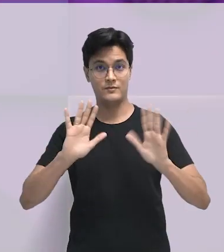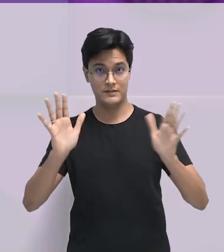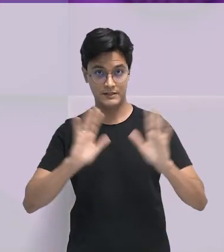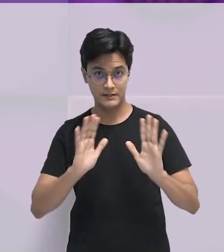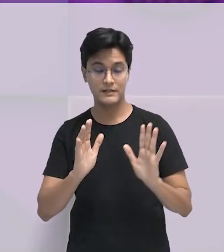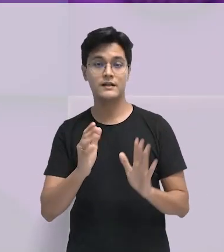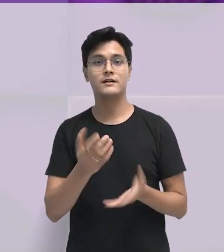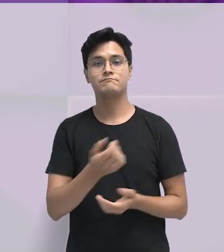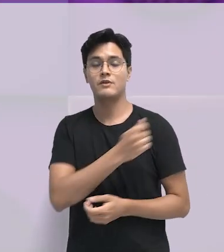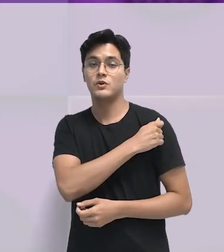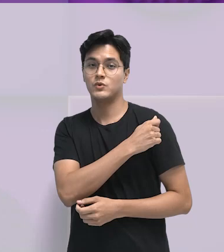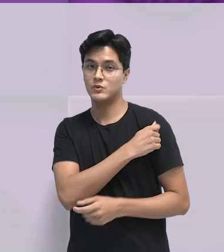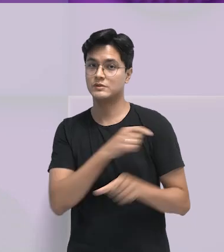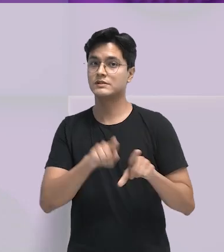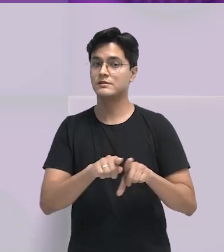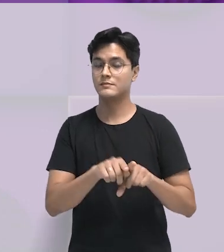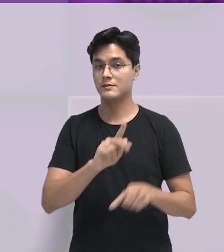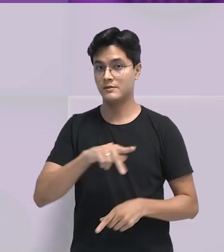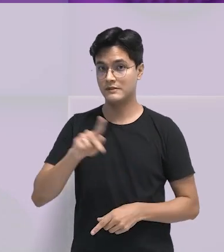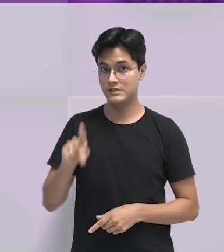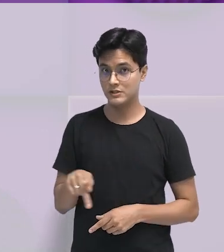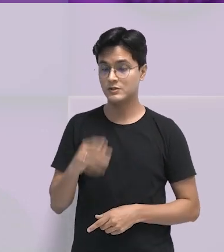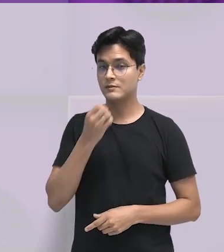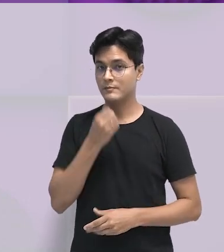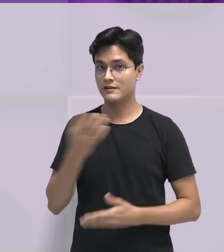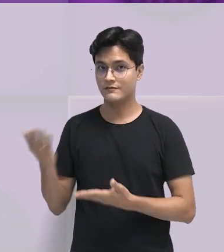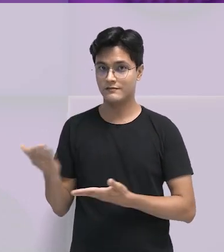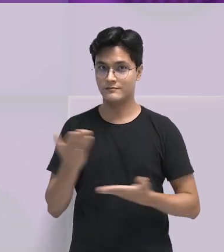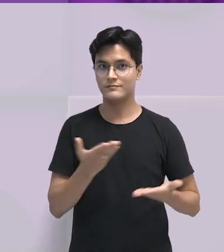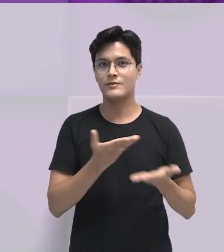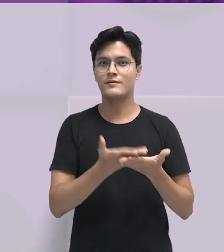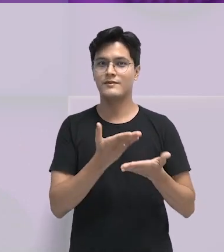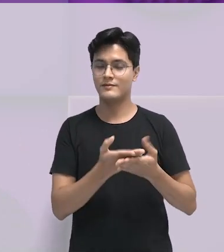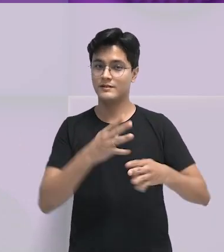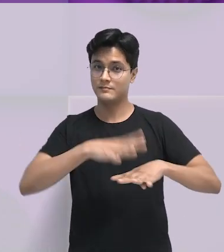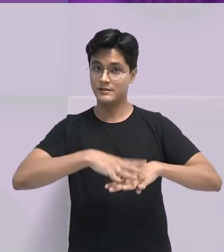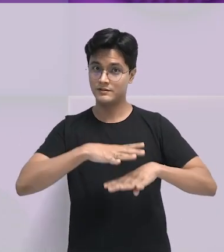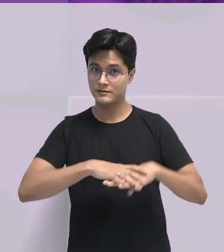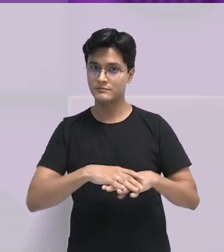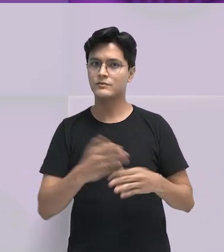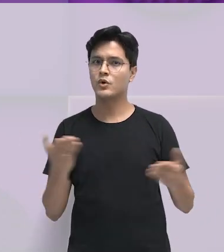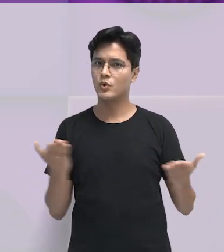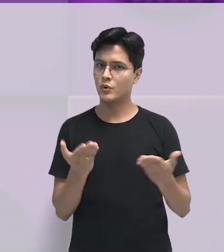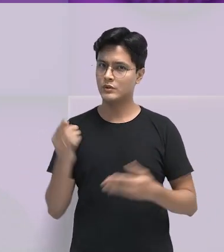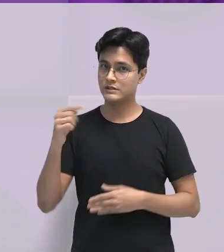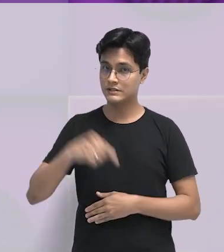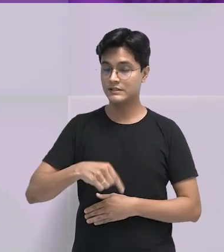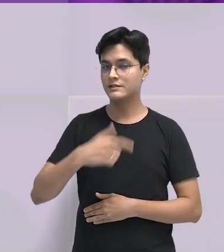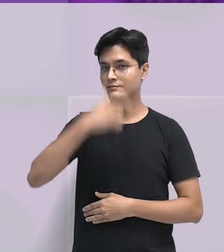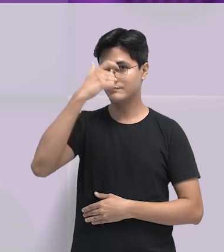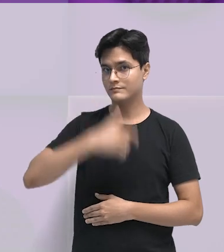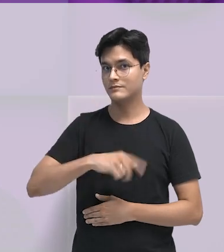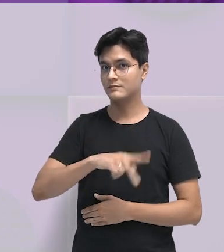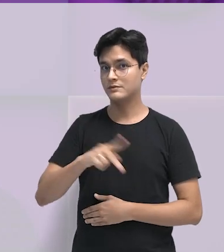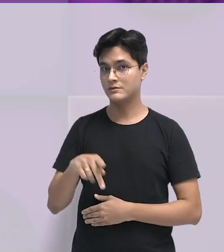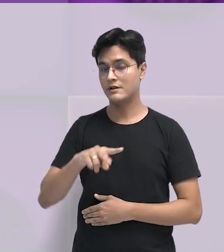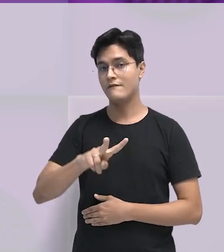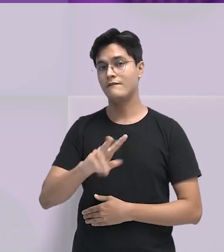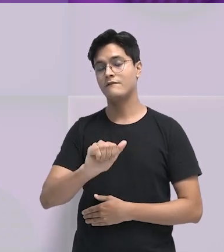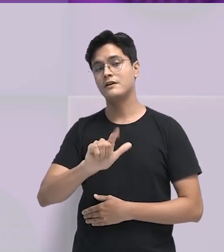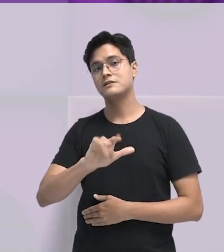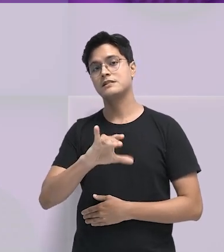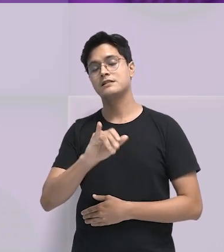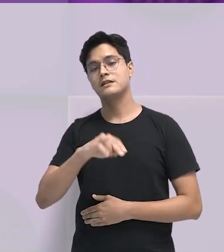alunos e professores, bem-vindos a mais uma aula de matemática. Eu estou aqui, professora Valcineide Malta, para ministrar,